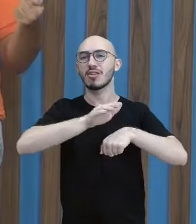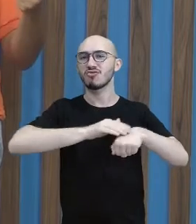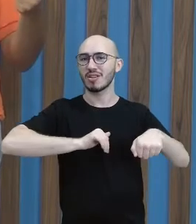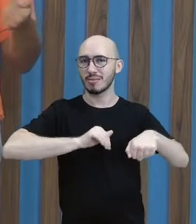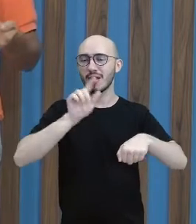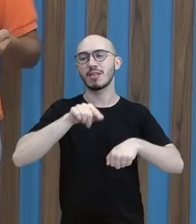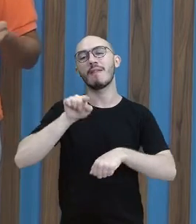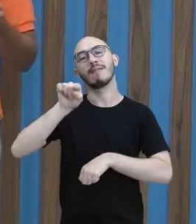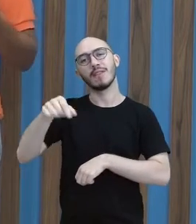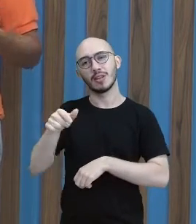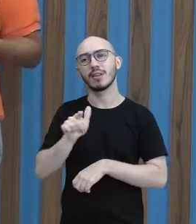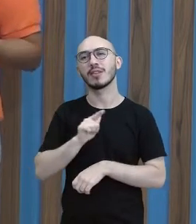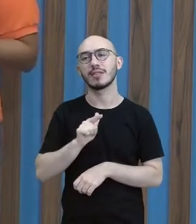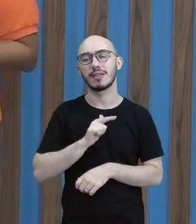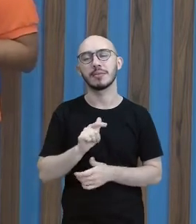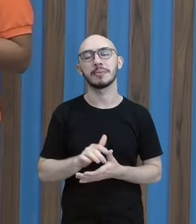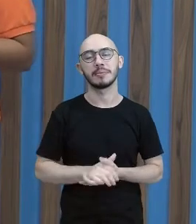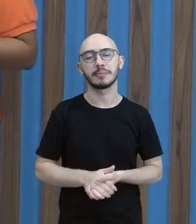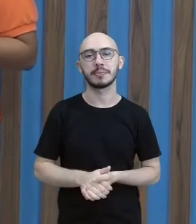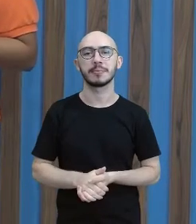por vírgula.